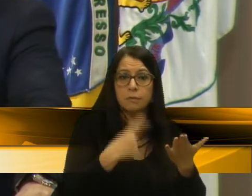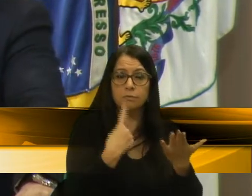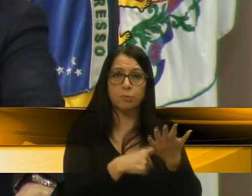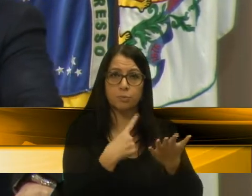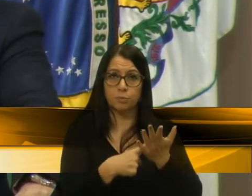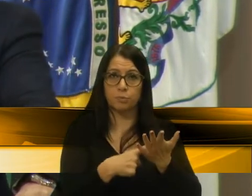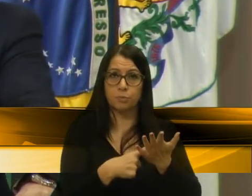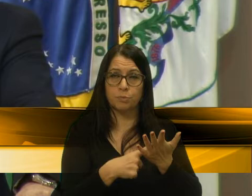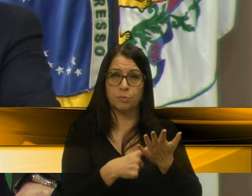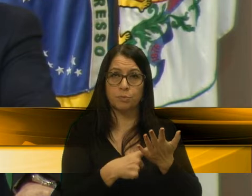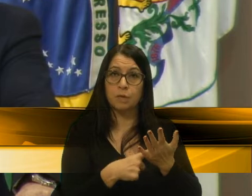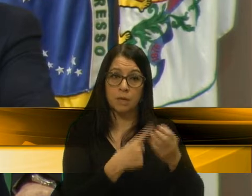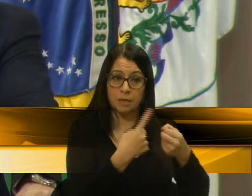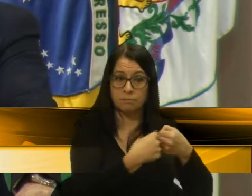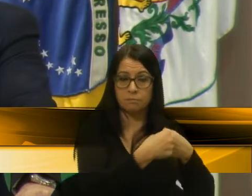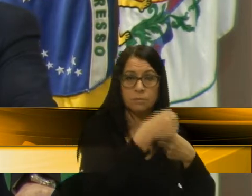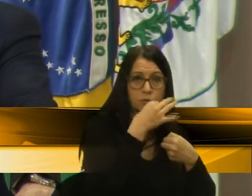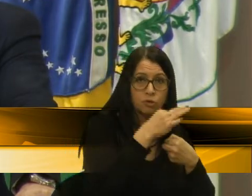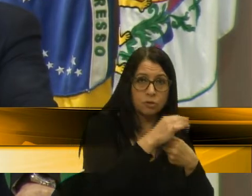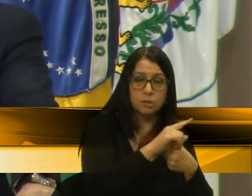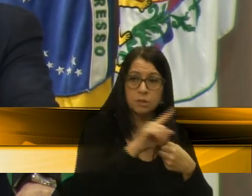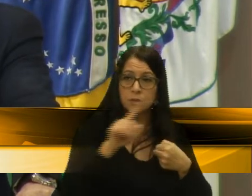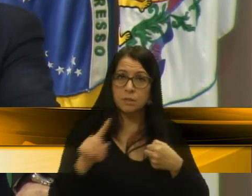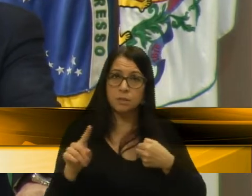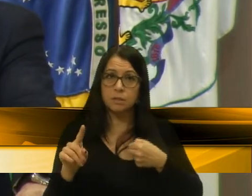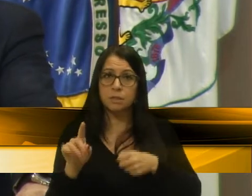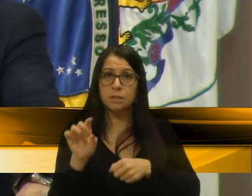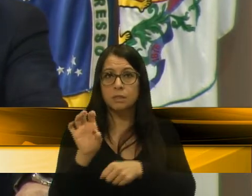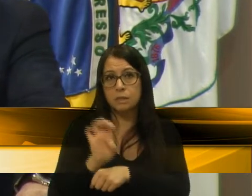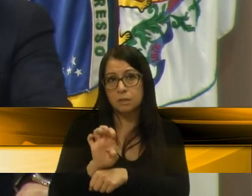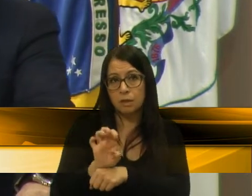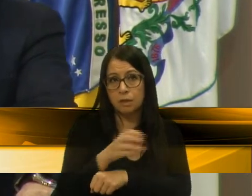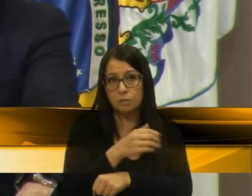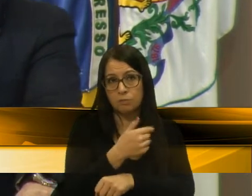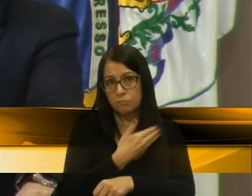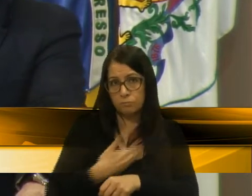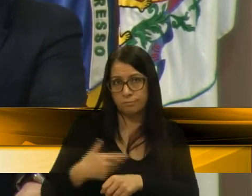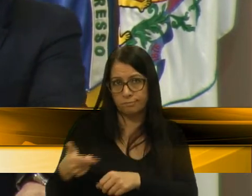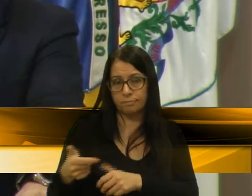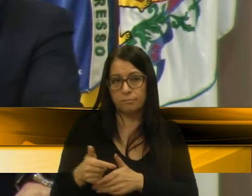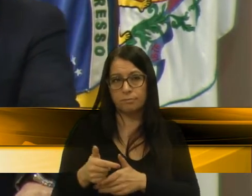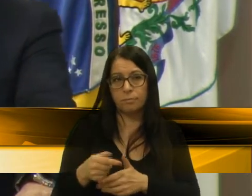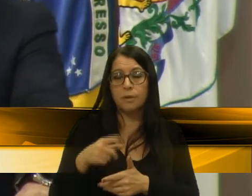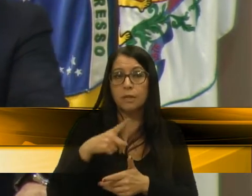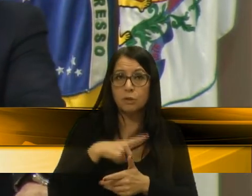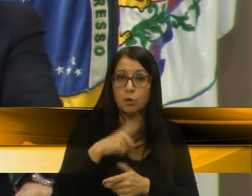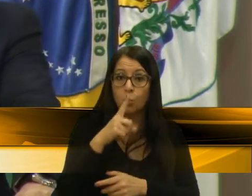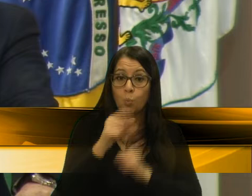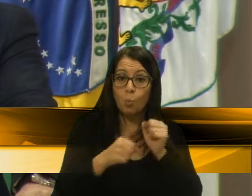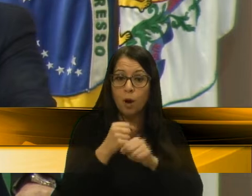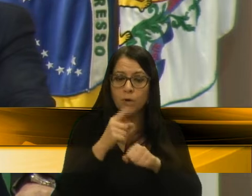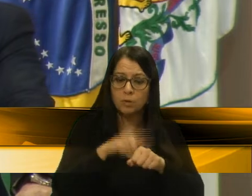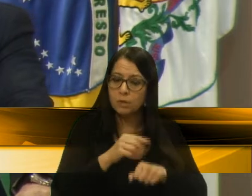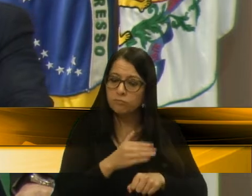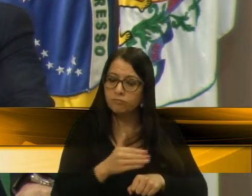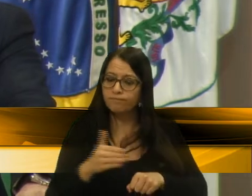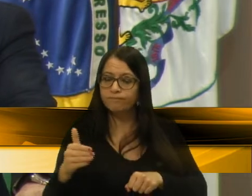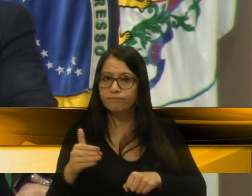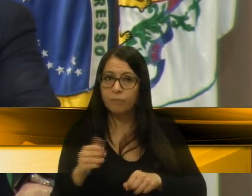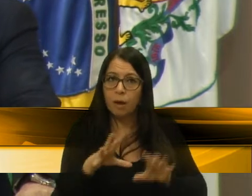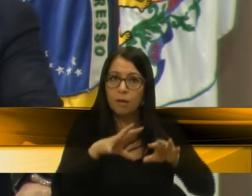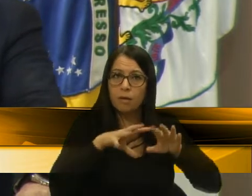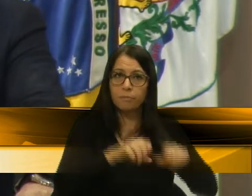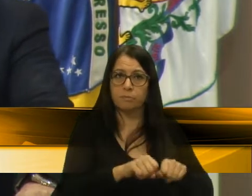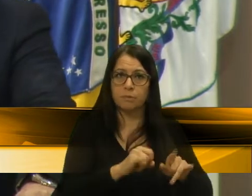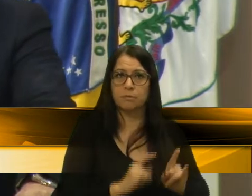entre o município de Caxias do Sul e o governo do Estado, que tinha um ano de prazo para ocupar